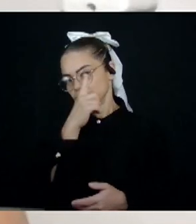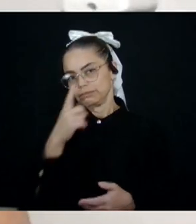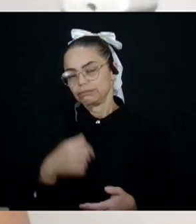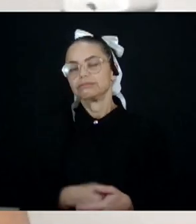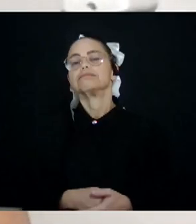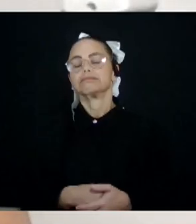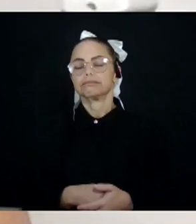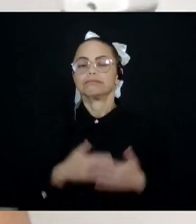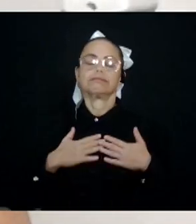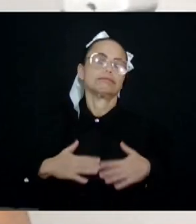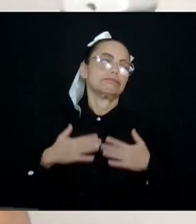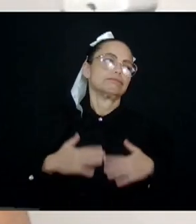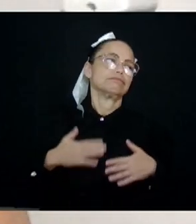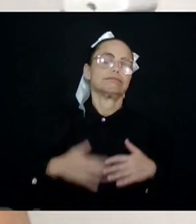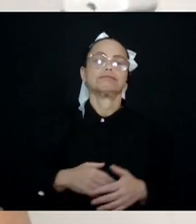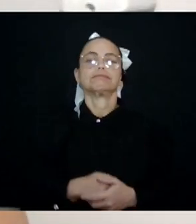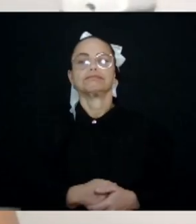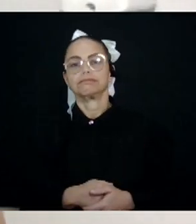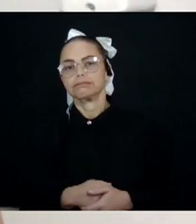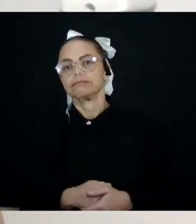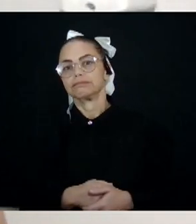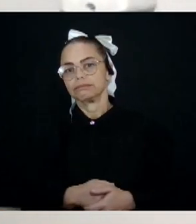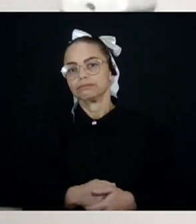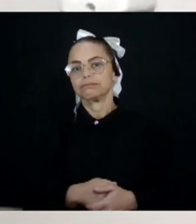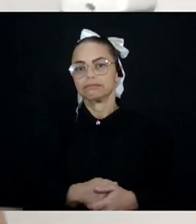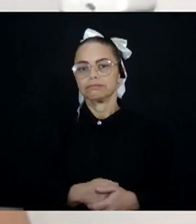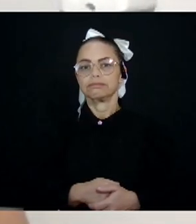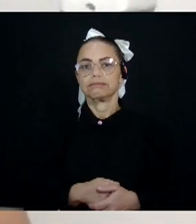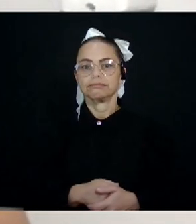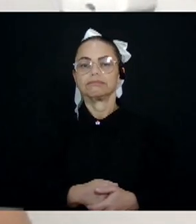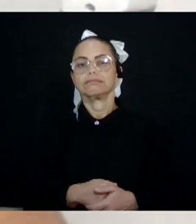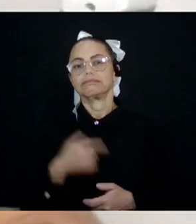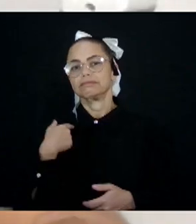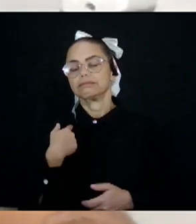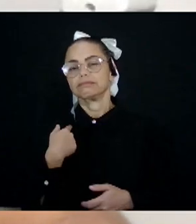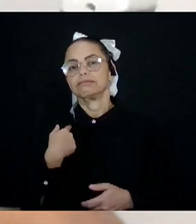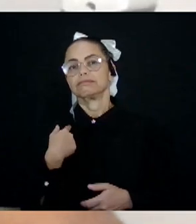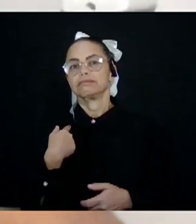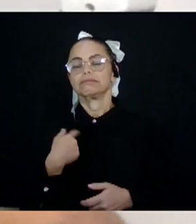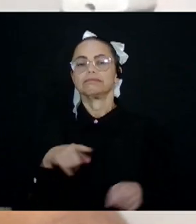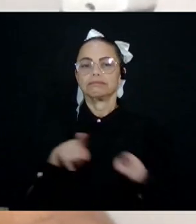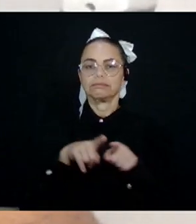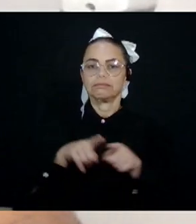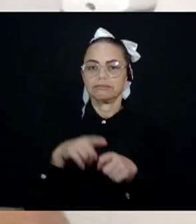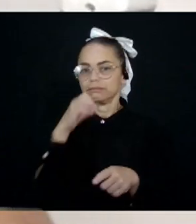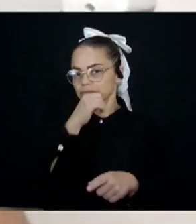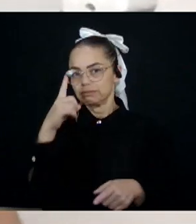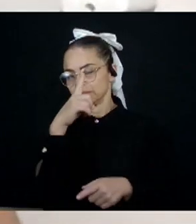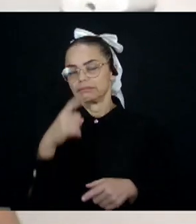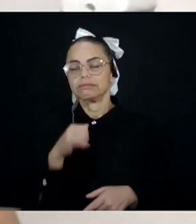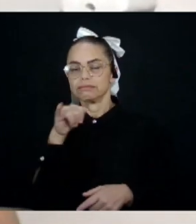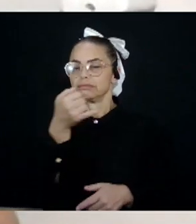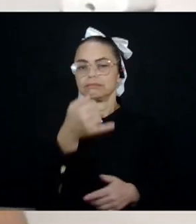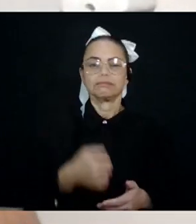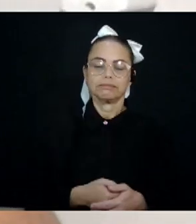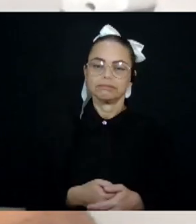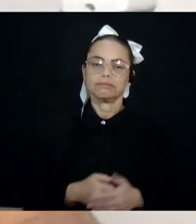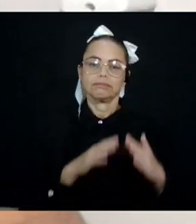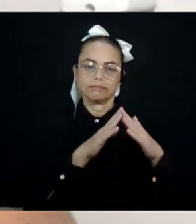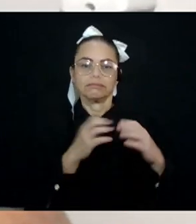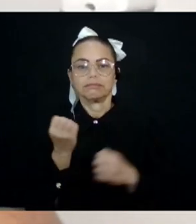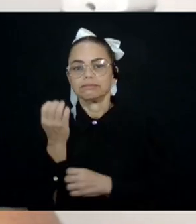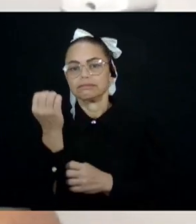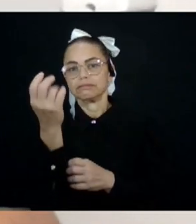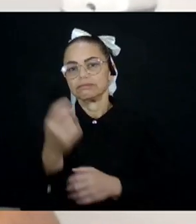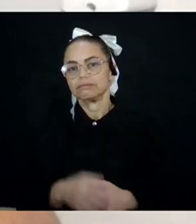descanso. Então, eu me desligo o máximo que eu posso nos finais de semana, tanto quando estou em casa, quando estou viajando.